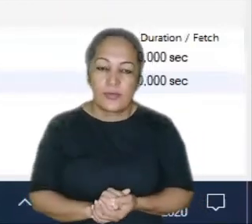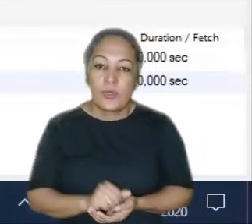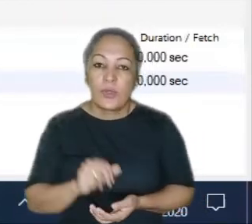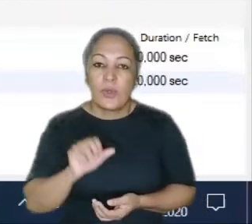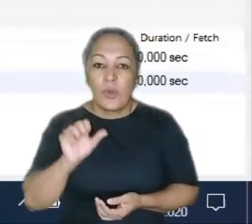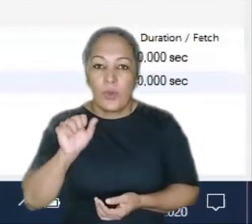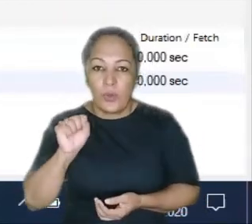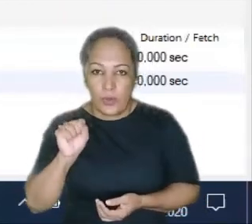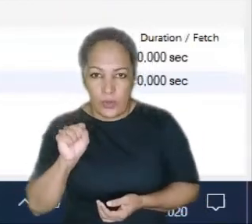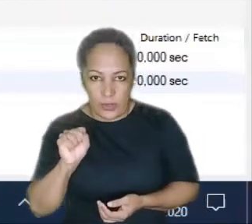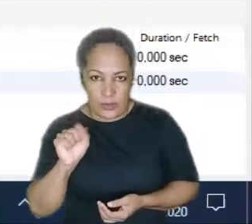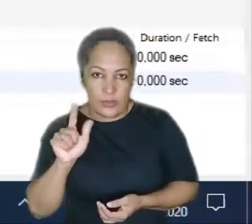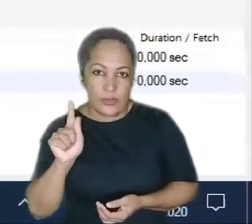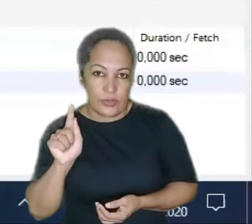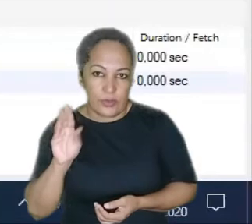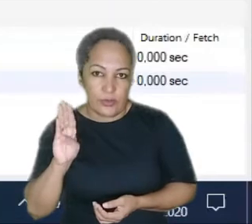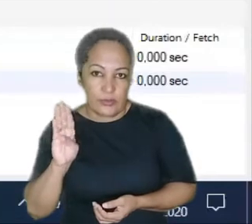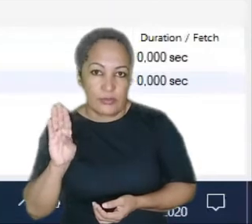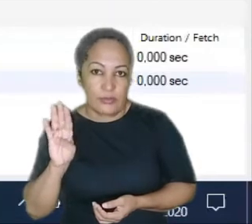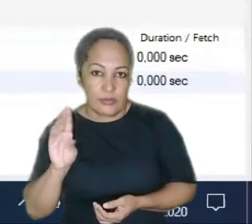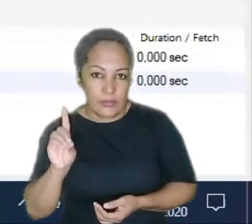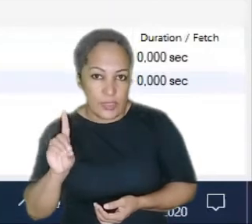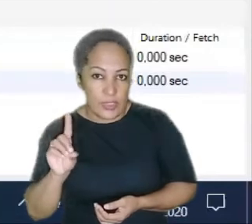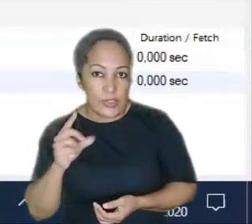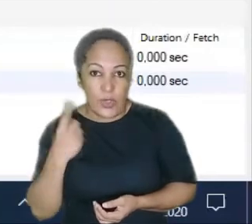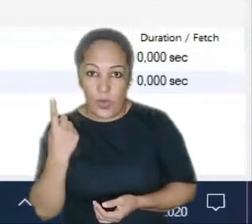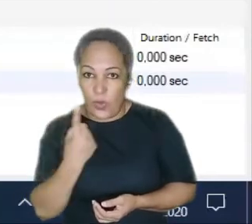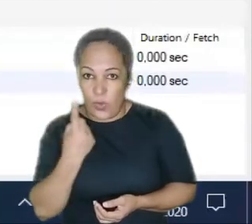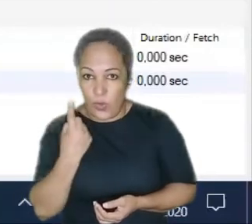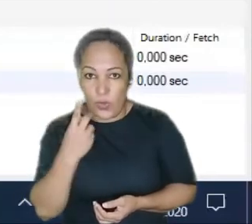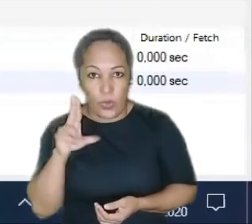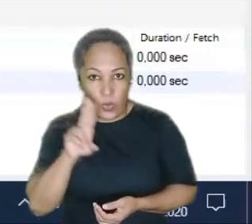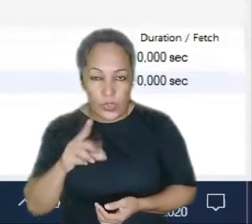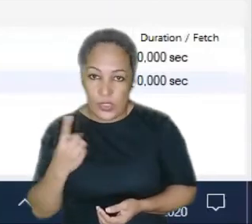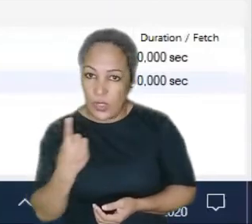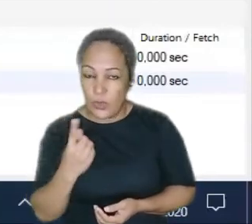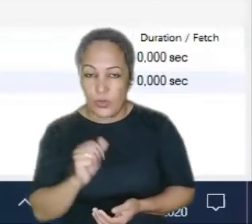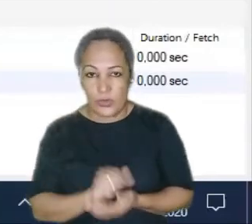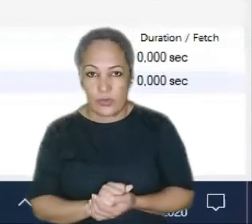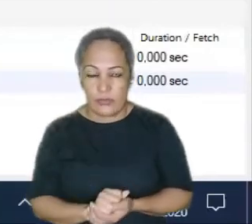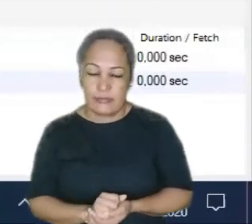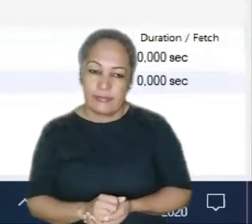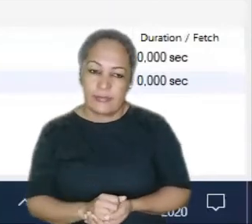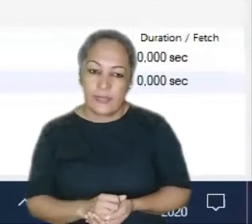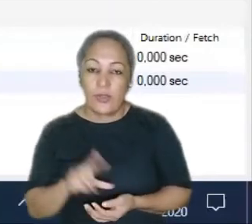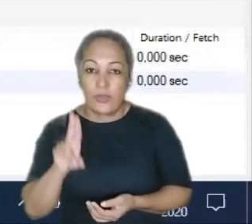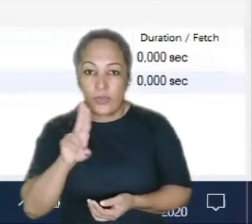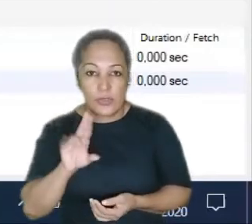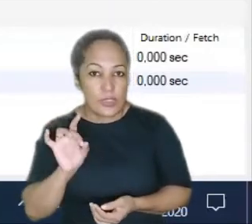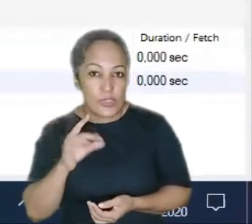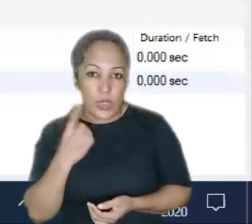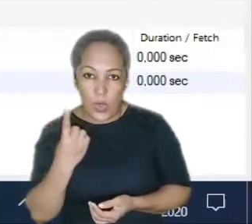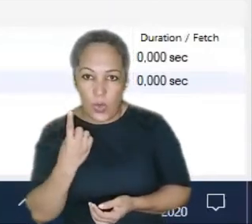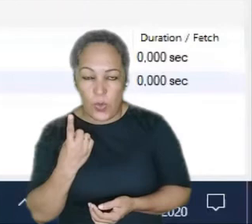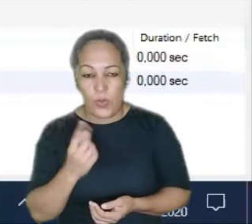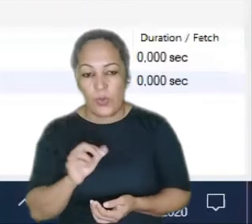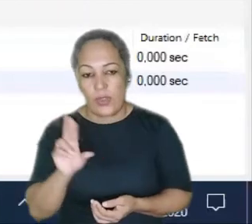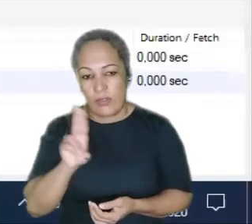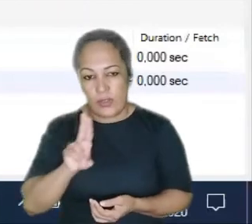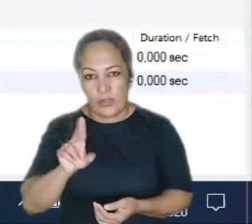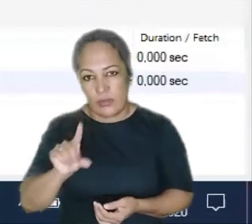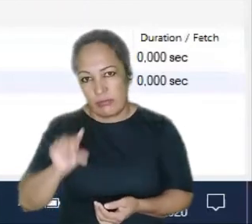uma base por vez, tá? Então, quando eu vou executar os comandos do SGBD, ele vai usar uma base de dados